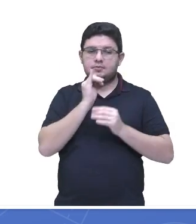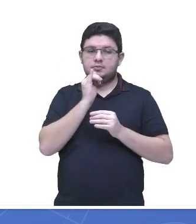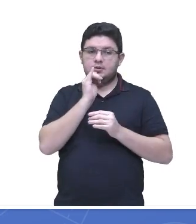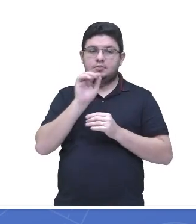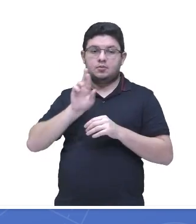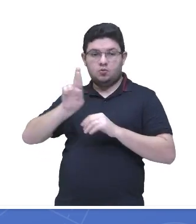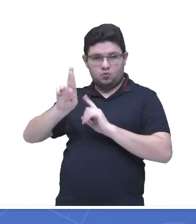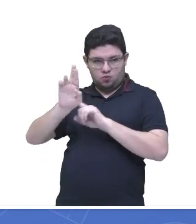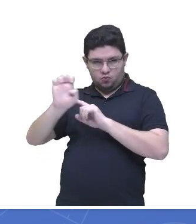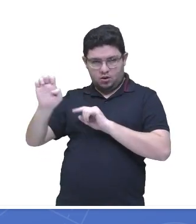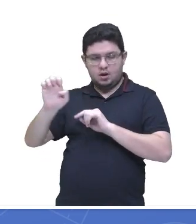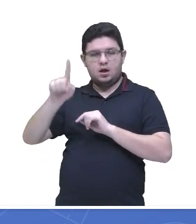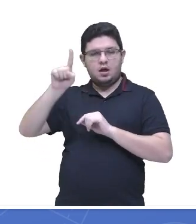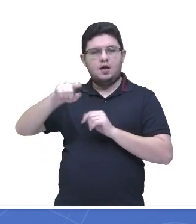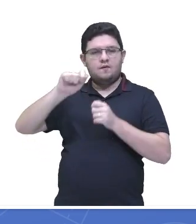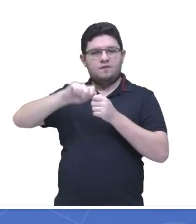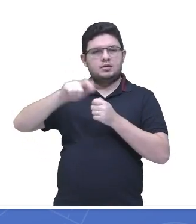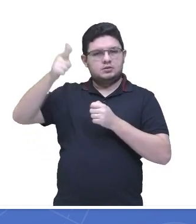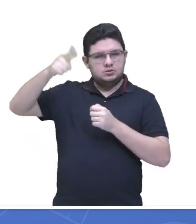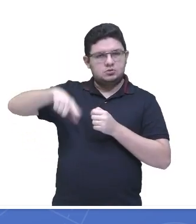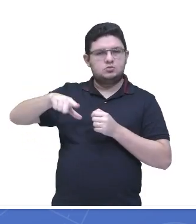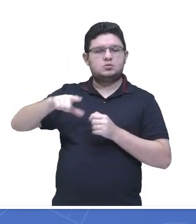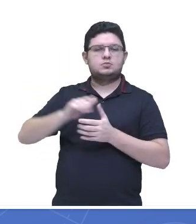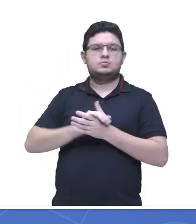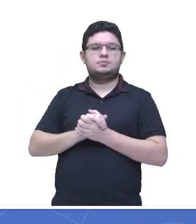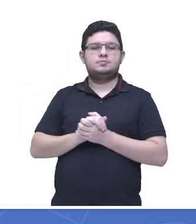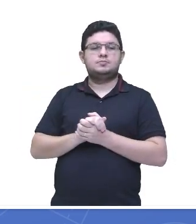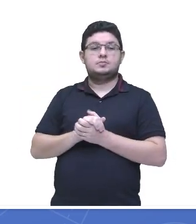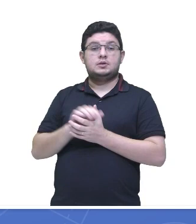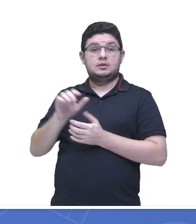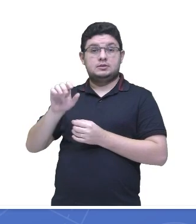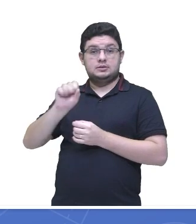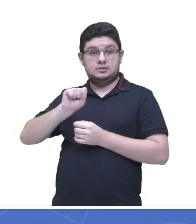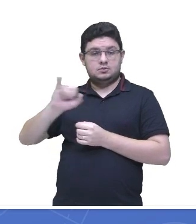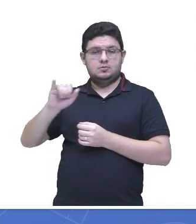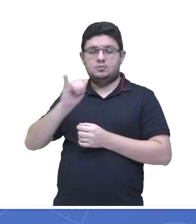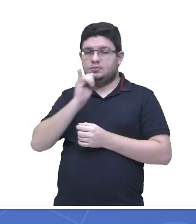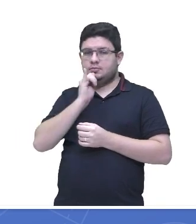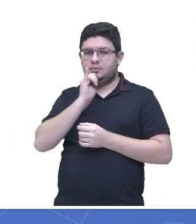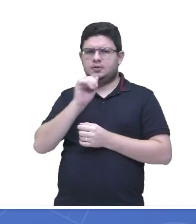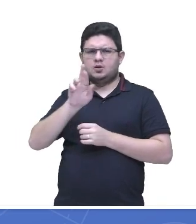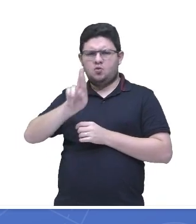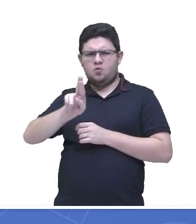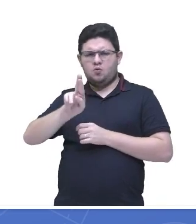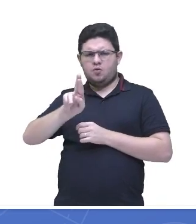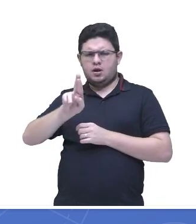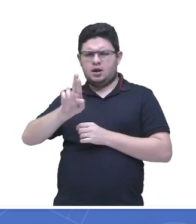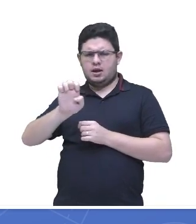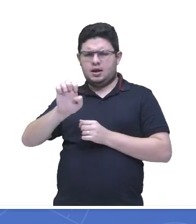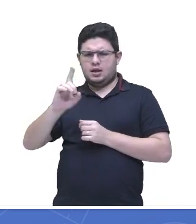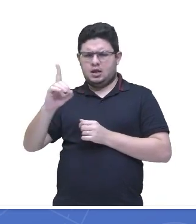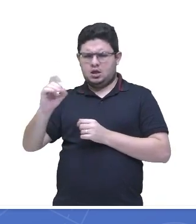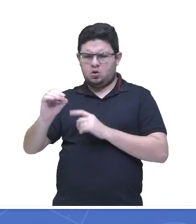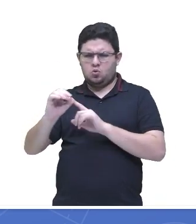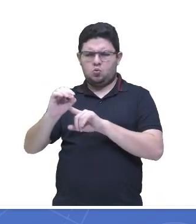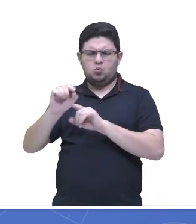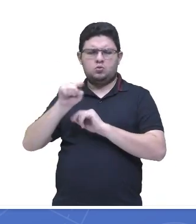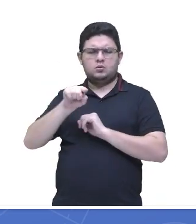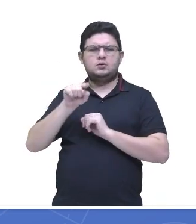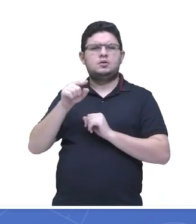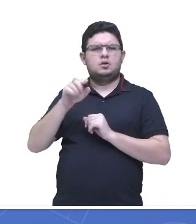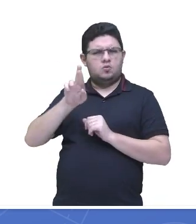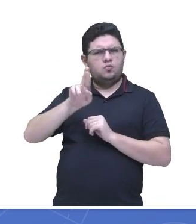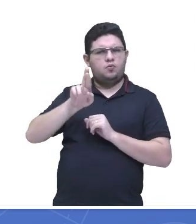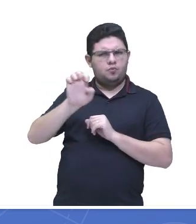fazer, e eu acrescento redo. Aí eu sei, eu já sei que o re, que é um prefixo, quer